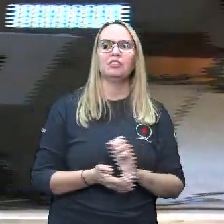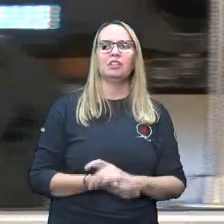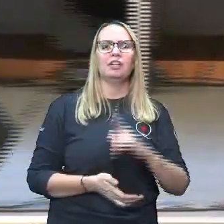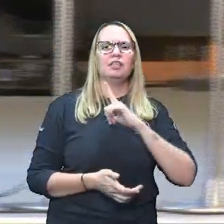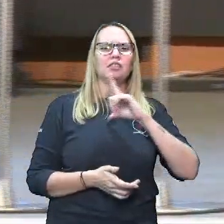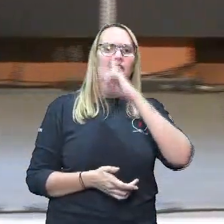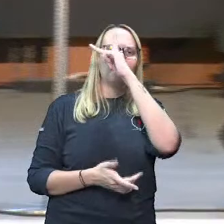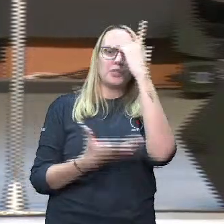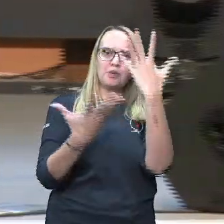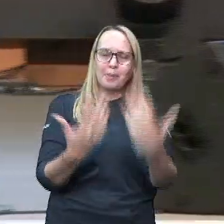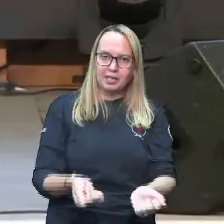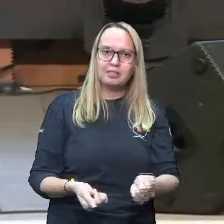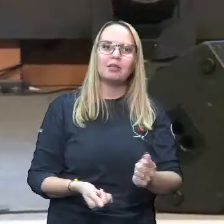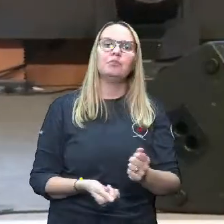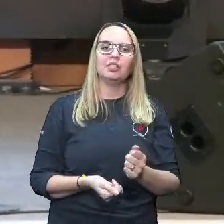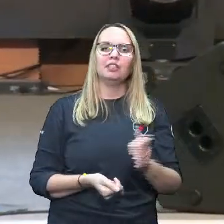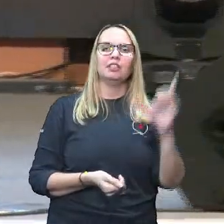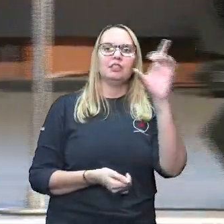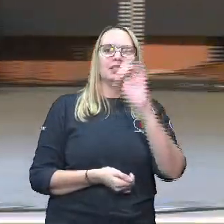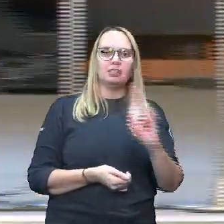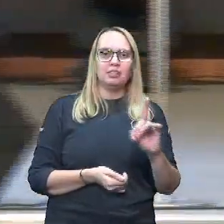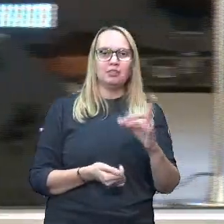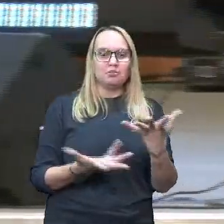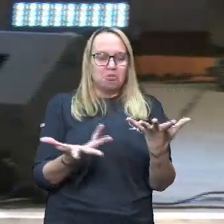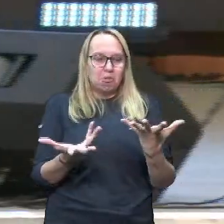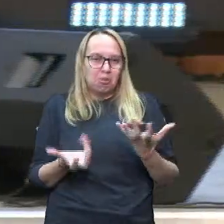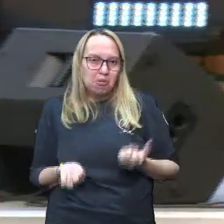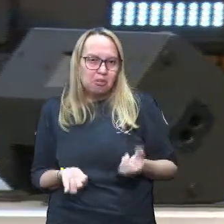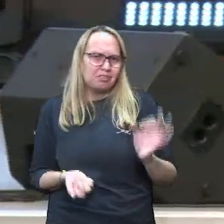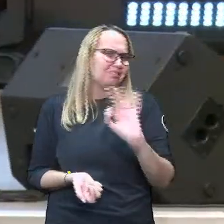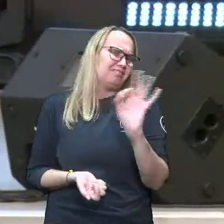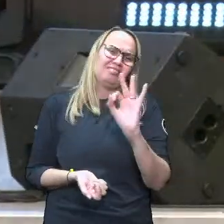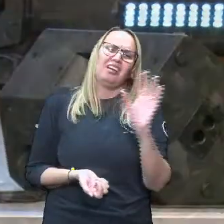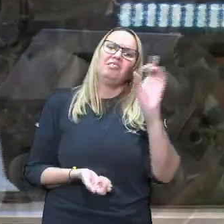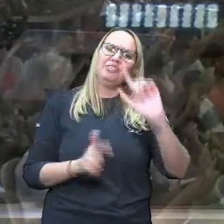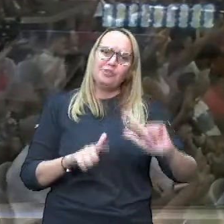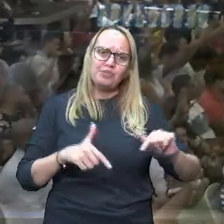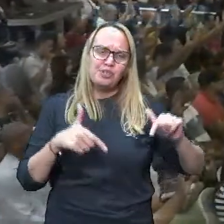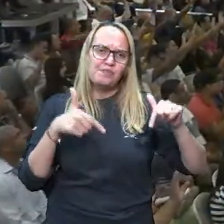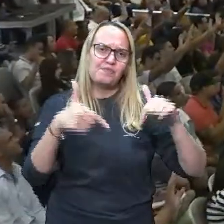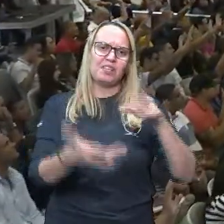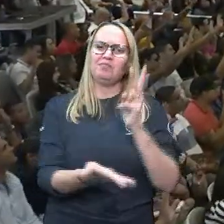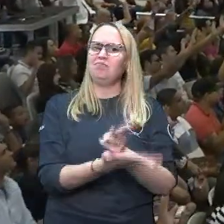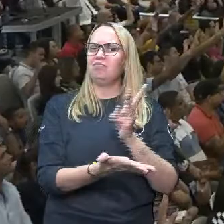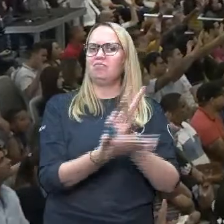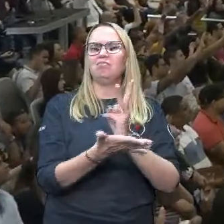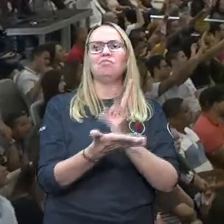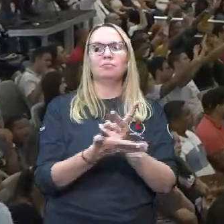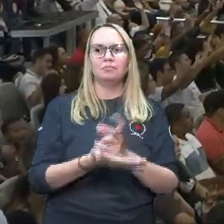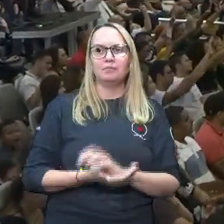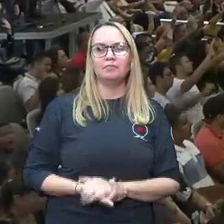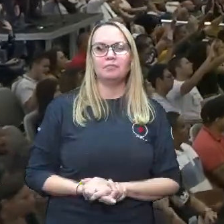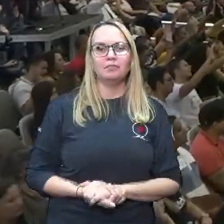para receber isso aqui? Deus não está com a mão encolhida, Deus ainda faz.